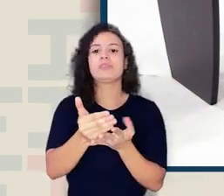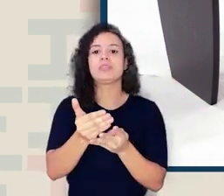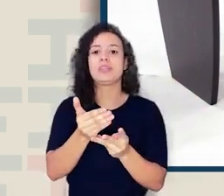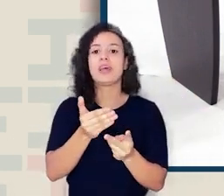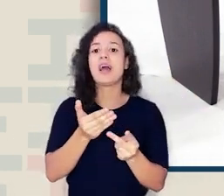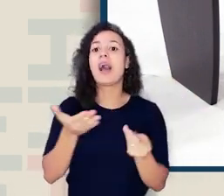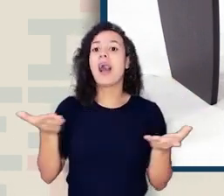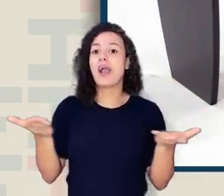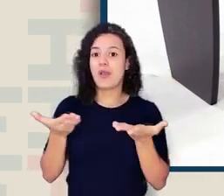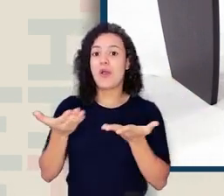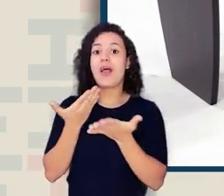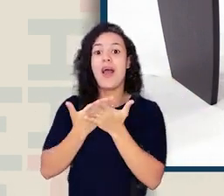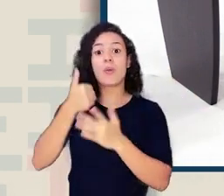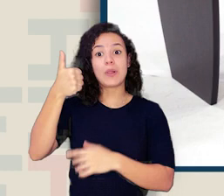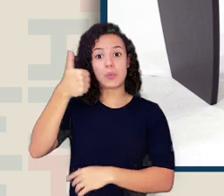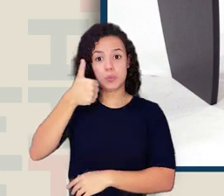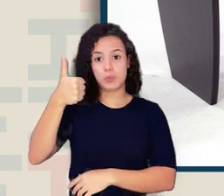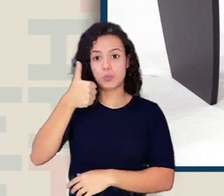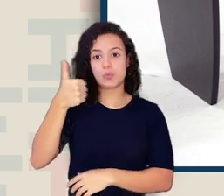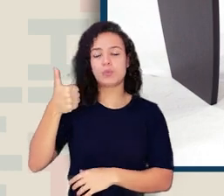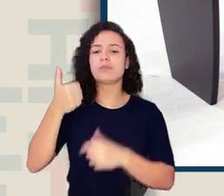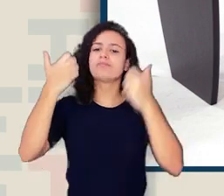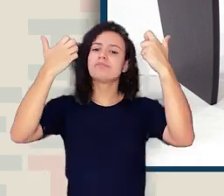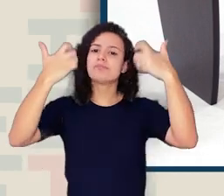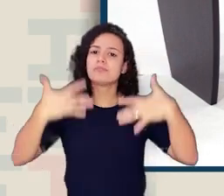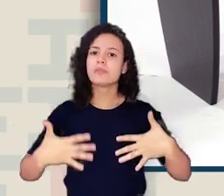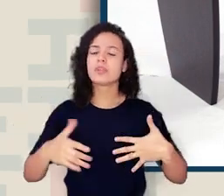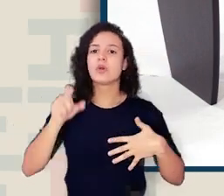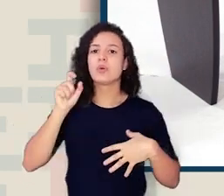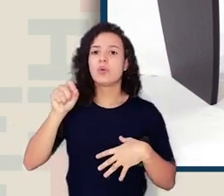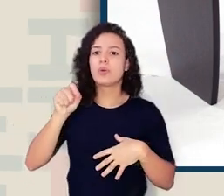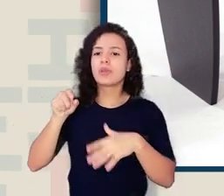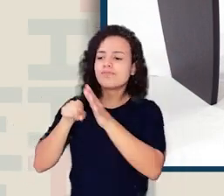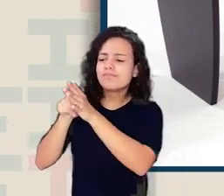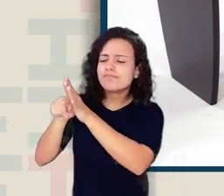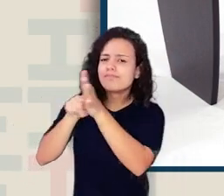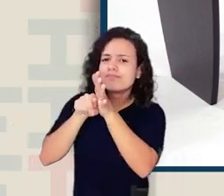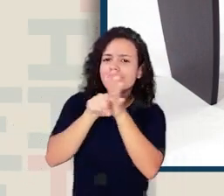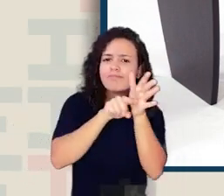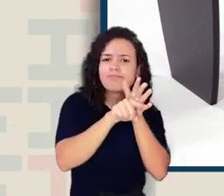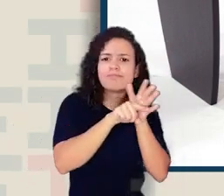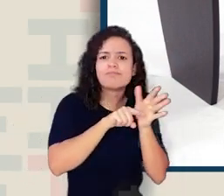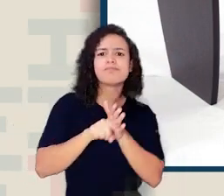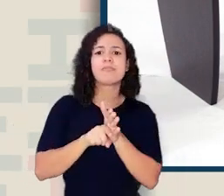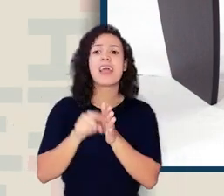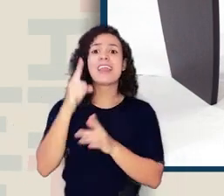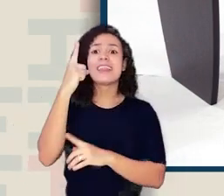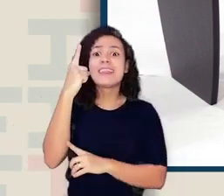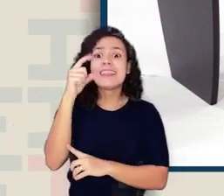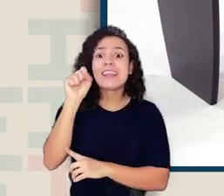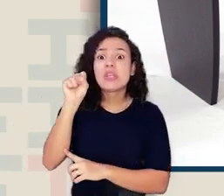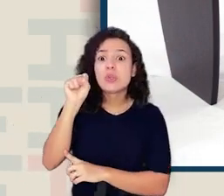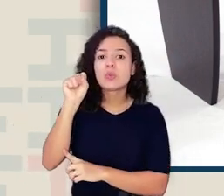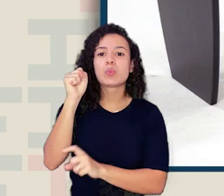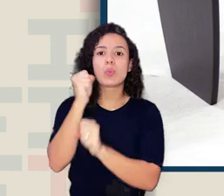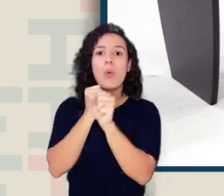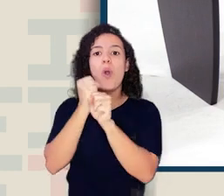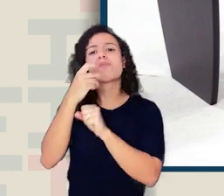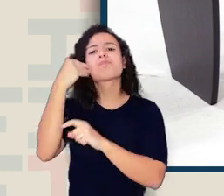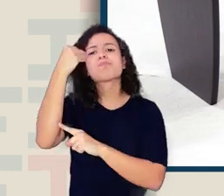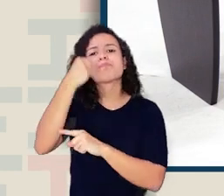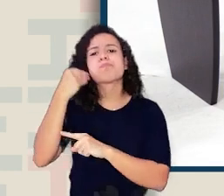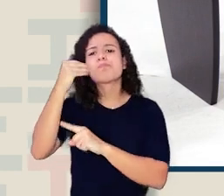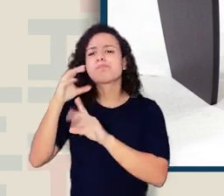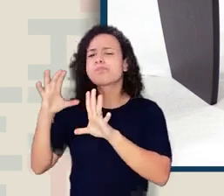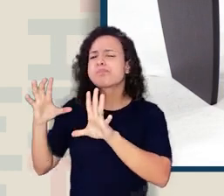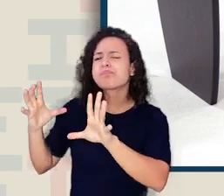iniciar no nosso primeiro módulo falando para vocês que nesse achado das pesquisas, com mais de 18 anos de